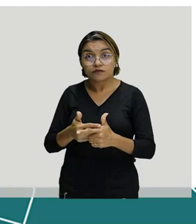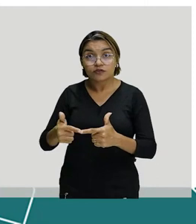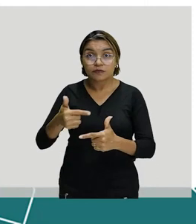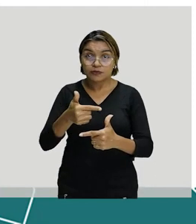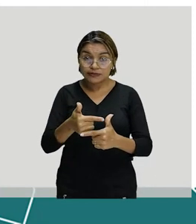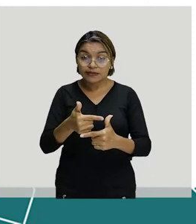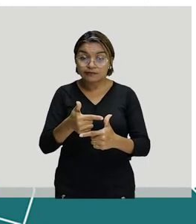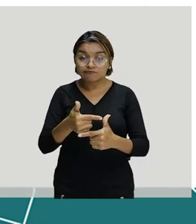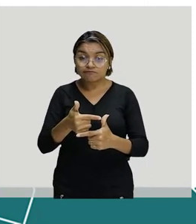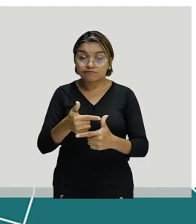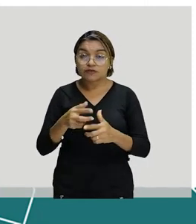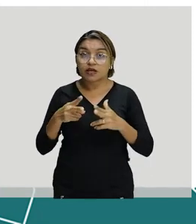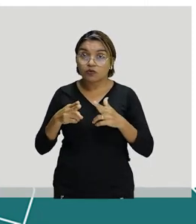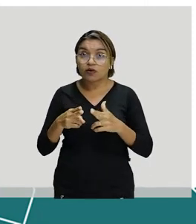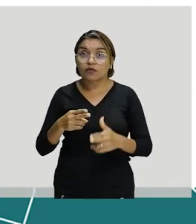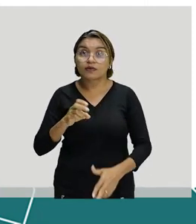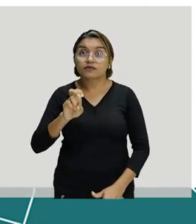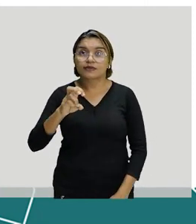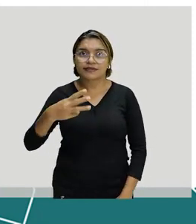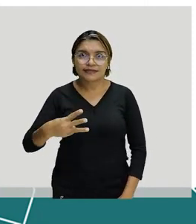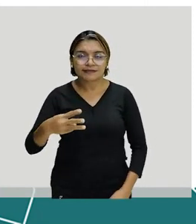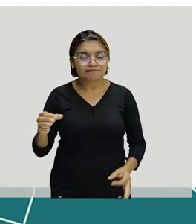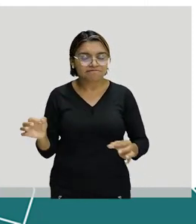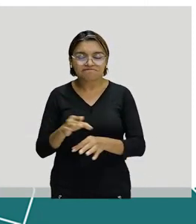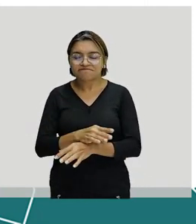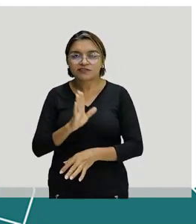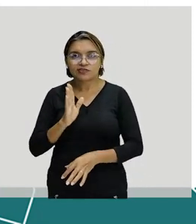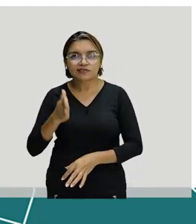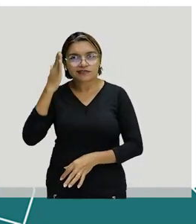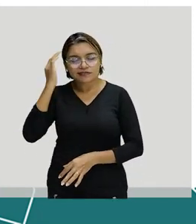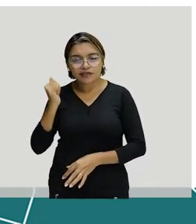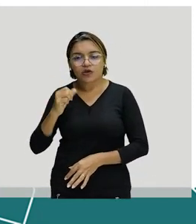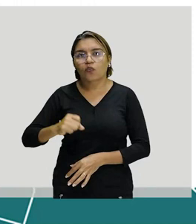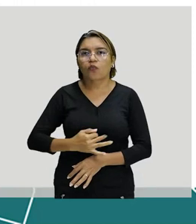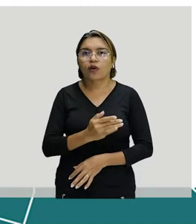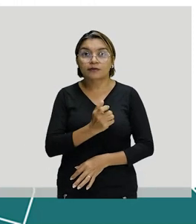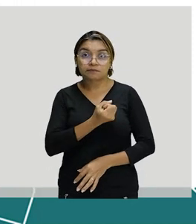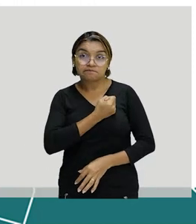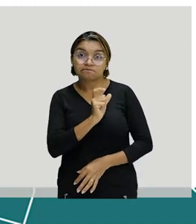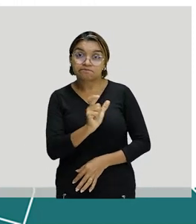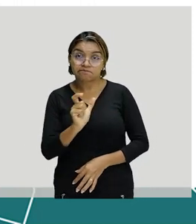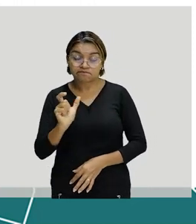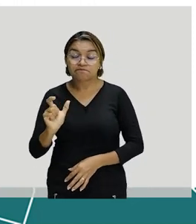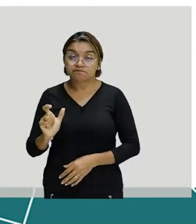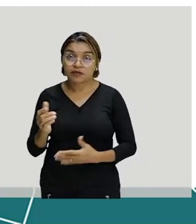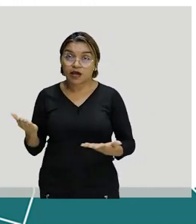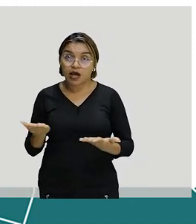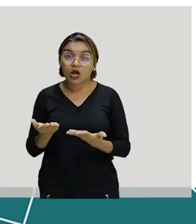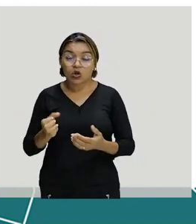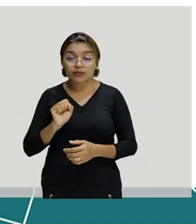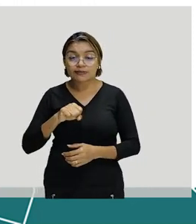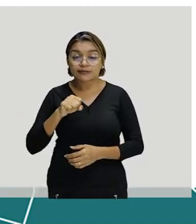como resposta o 53 Pronto já sei quantos termos são Agora sim eu posso